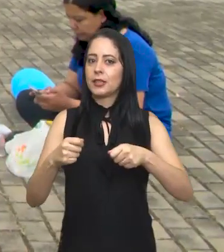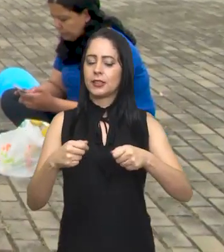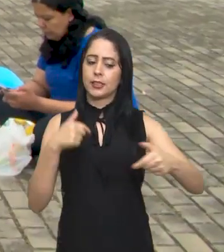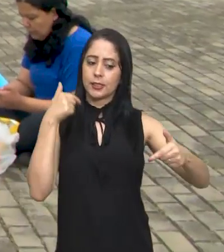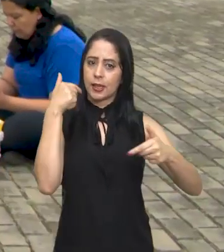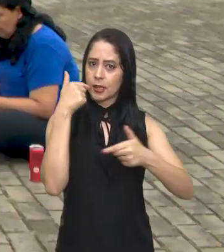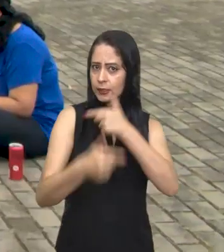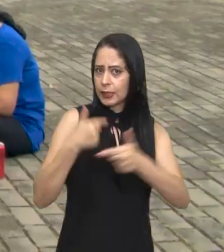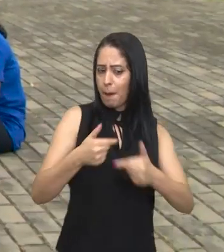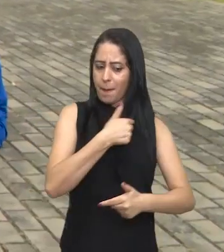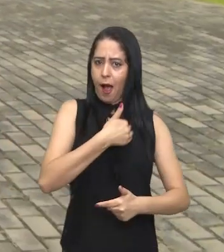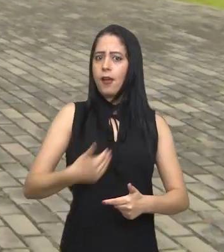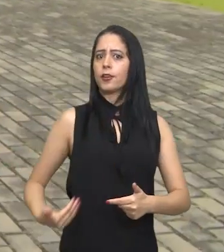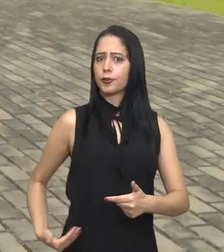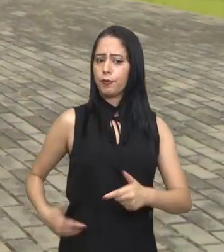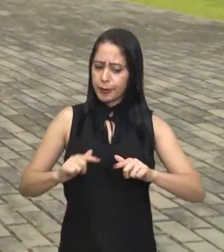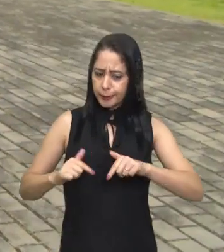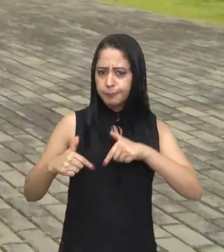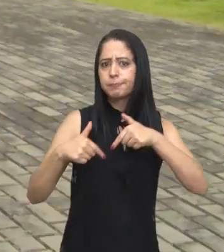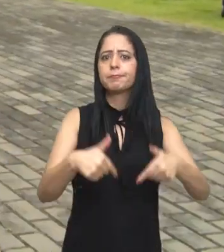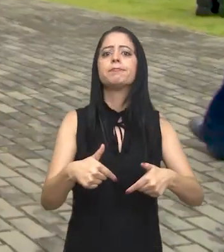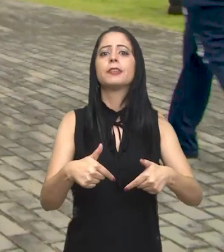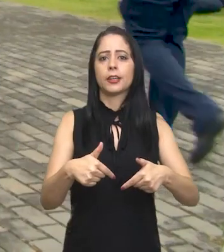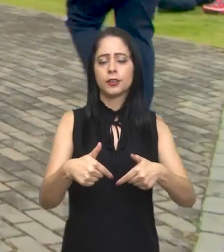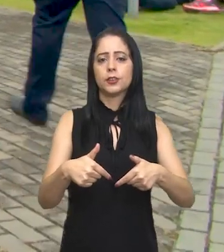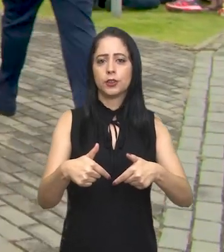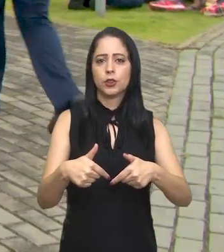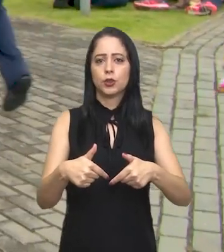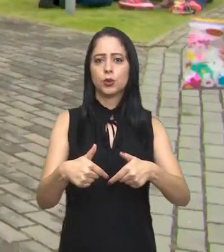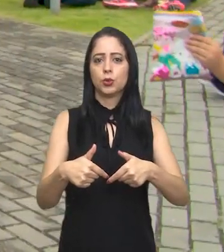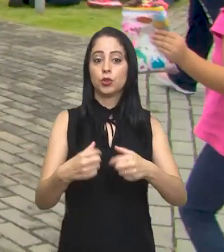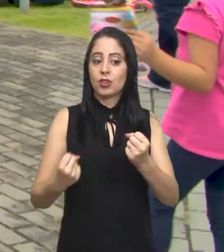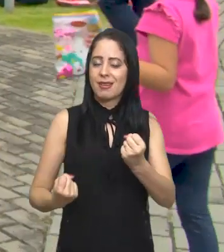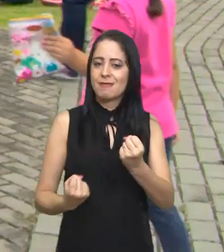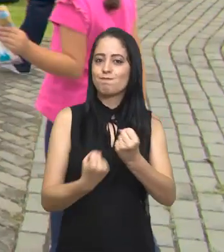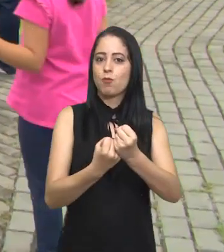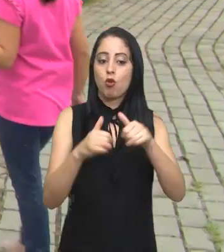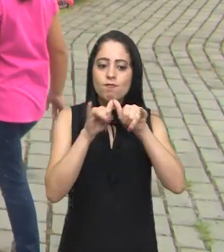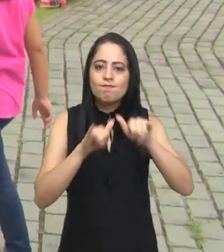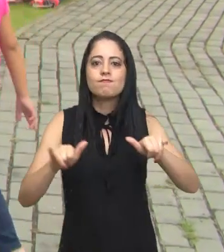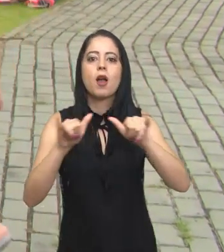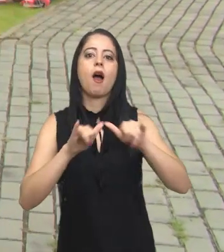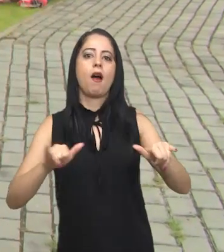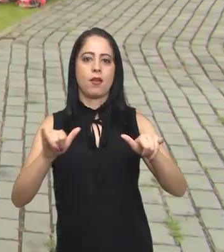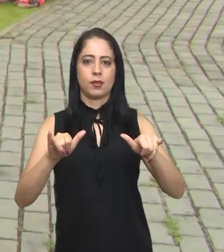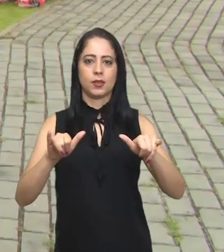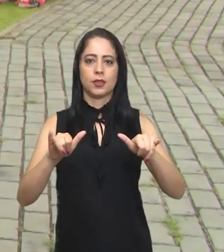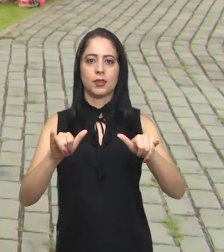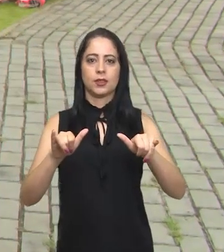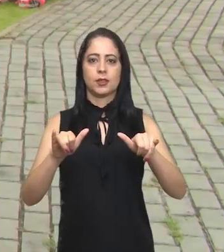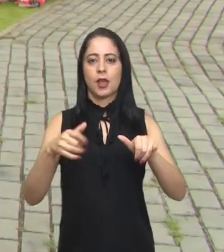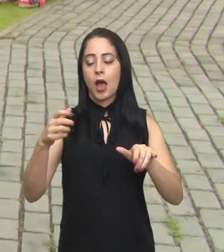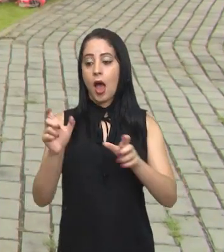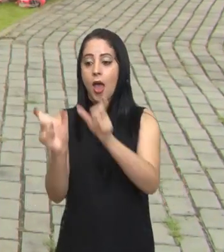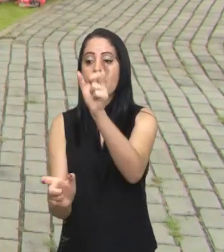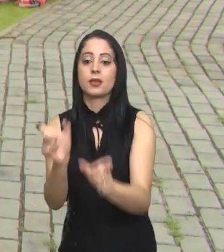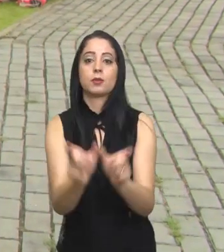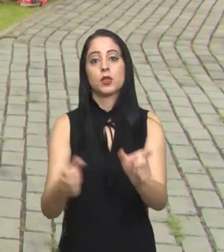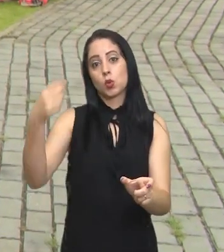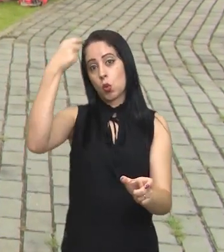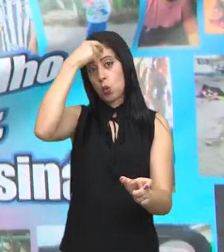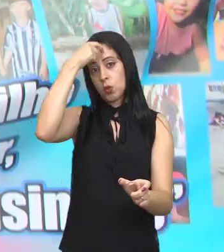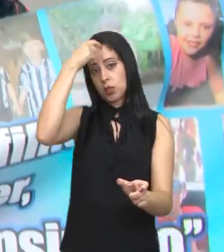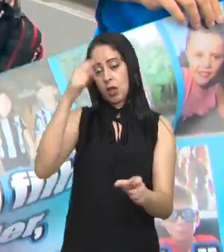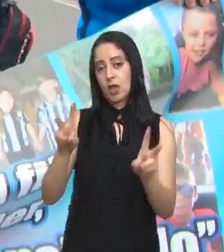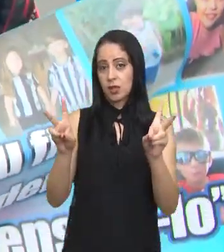políticas públicas somado ao trabalho junto ao poder executivo pode auxiliar em campanhas e ações voltadas para a conscientização